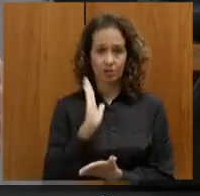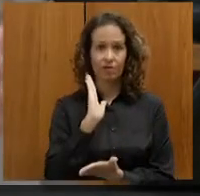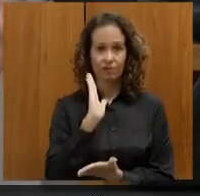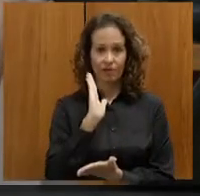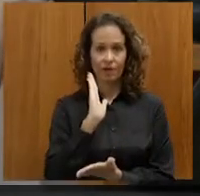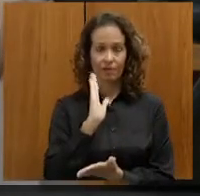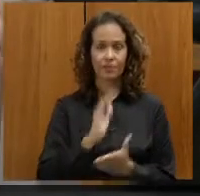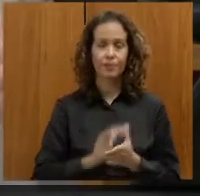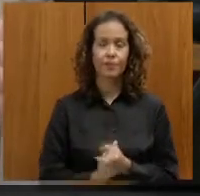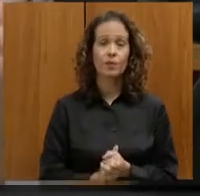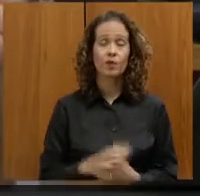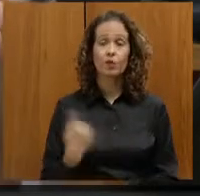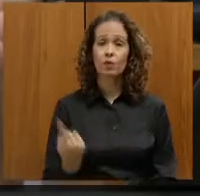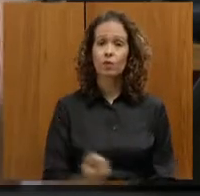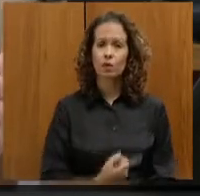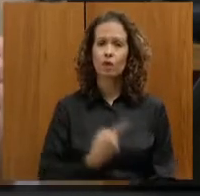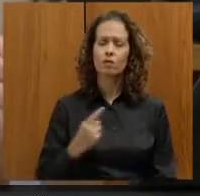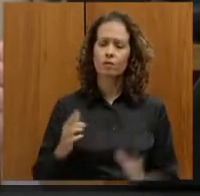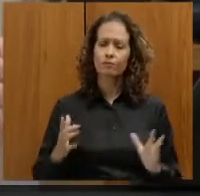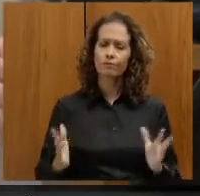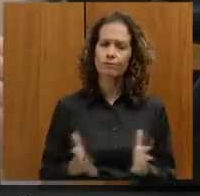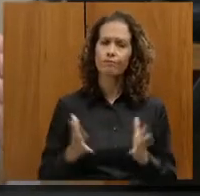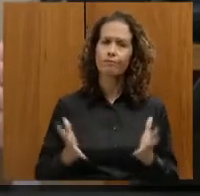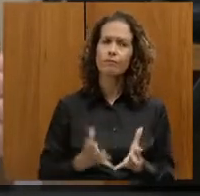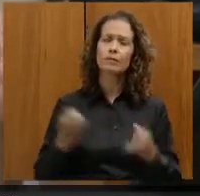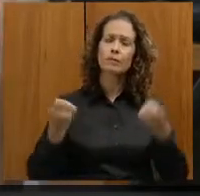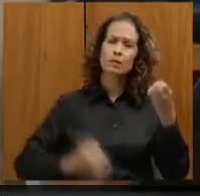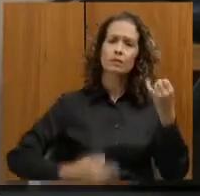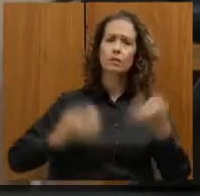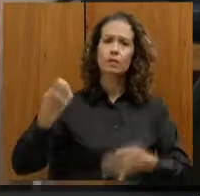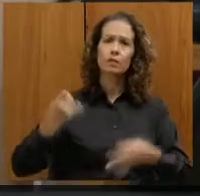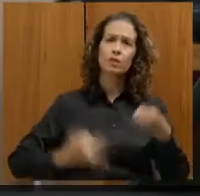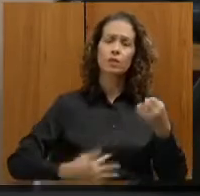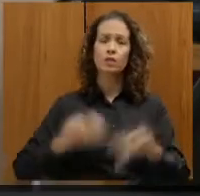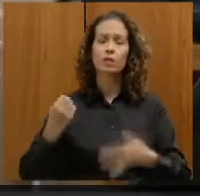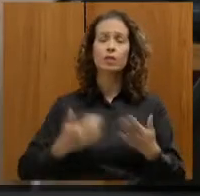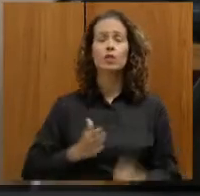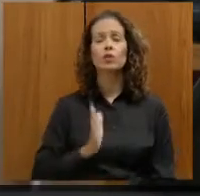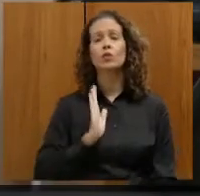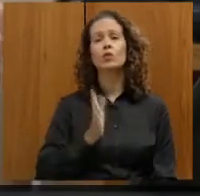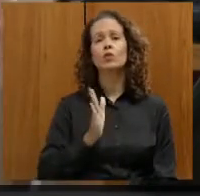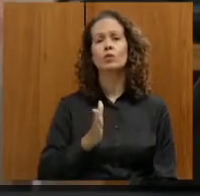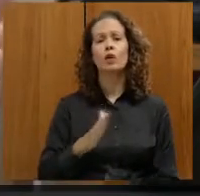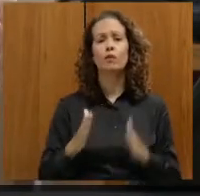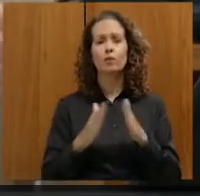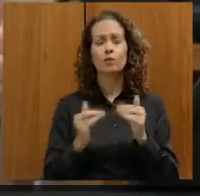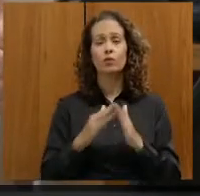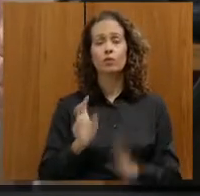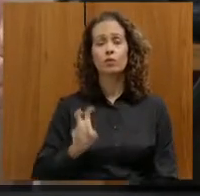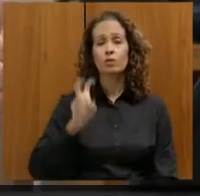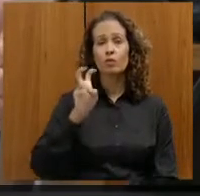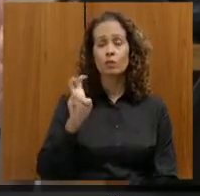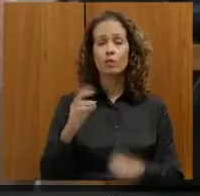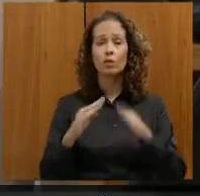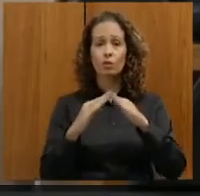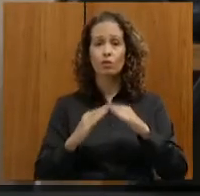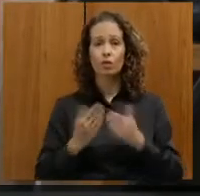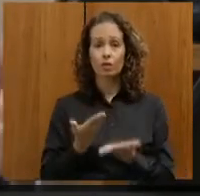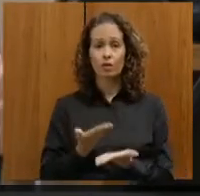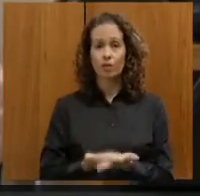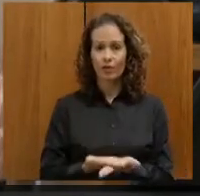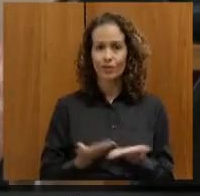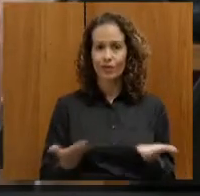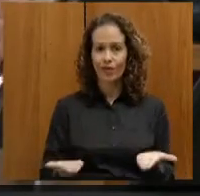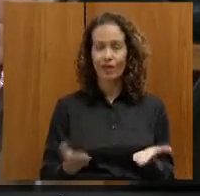nós estamos insistindo nisso tem muito tempo e já foram votados cinco requerimentos pela nossa comissão nós estamos